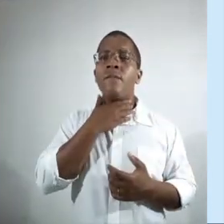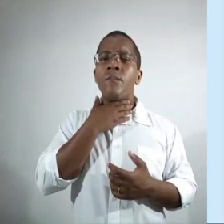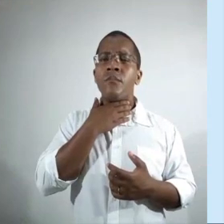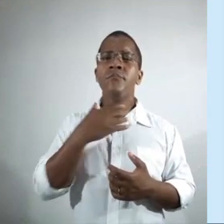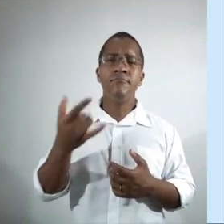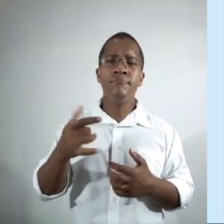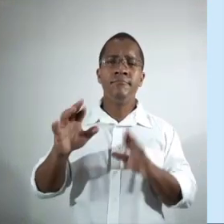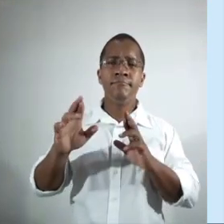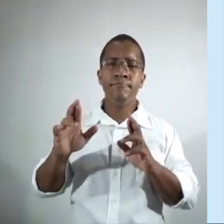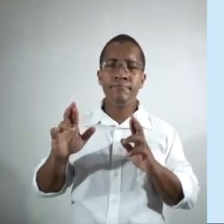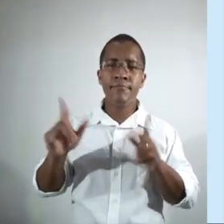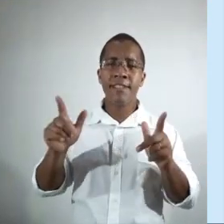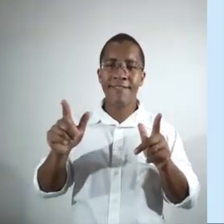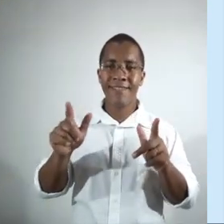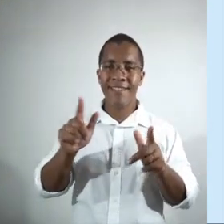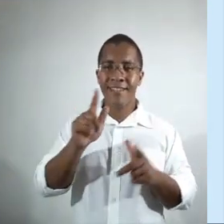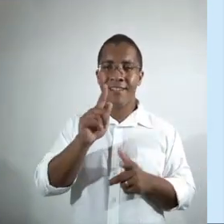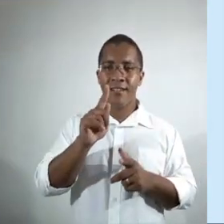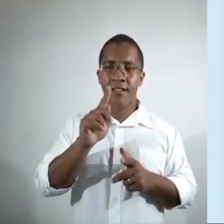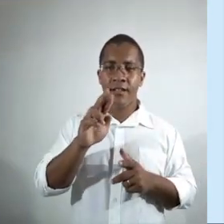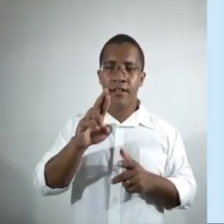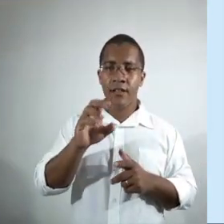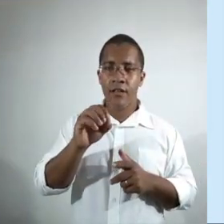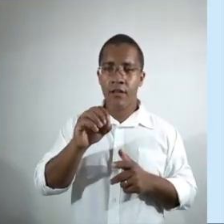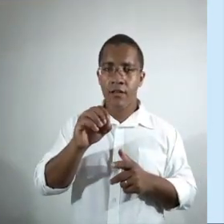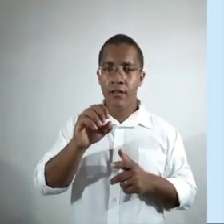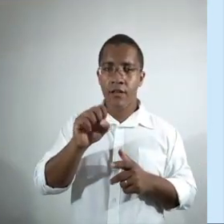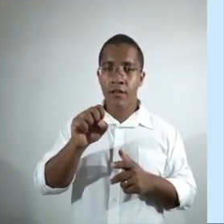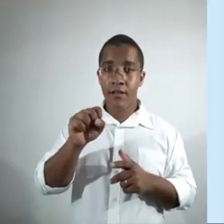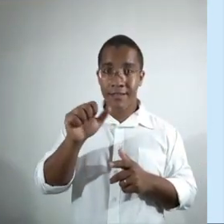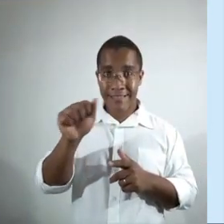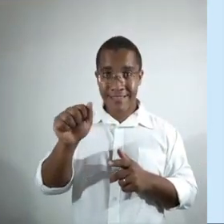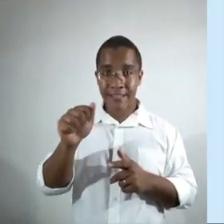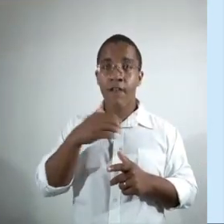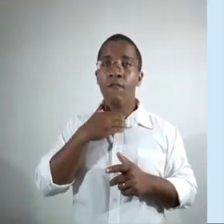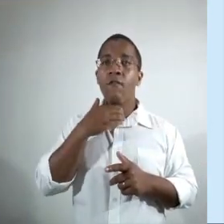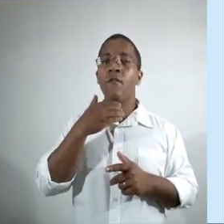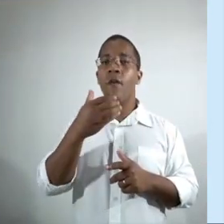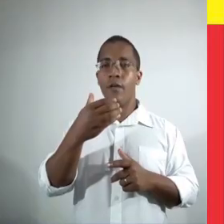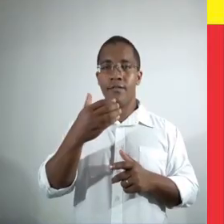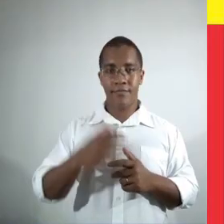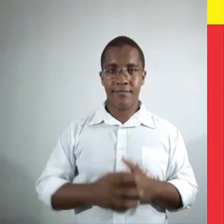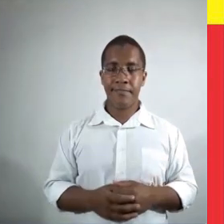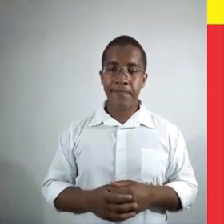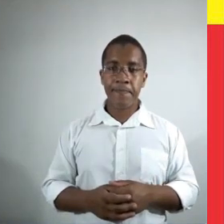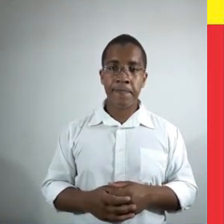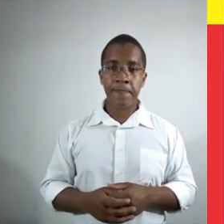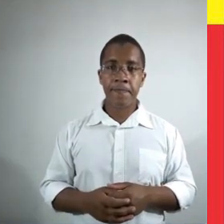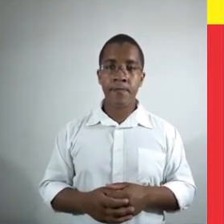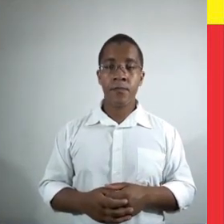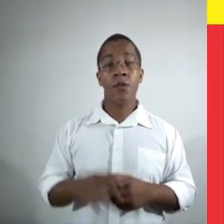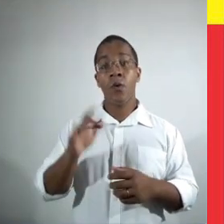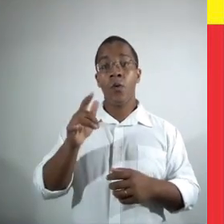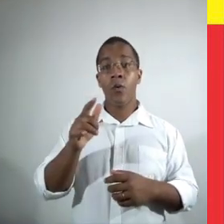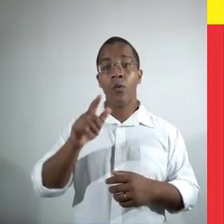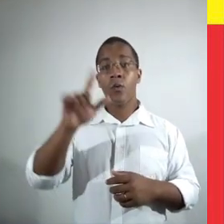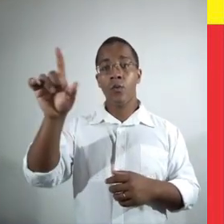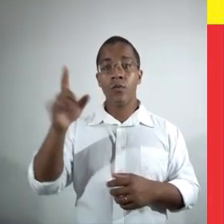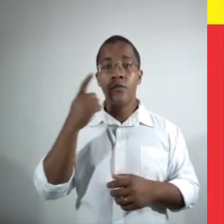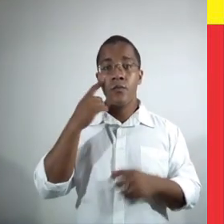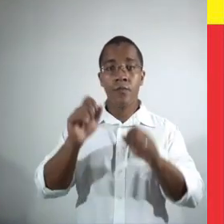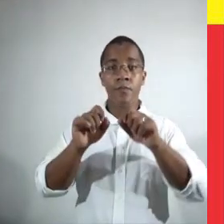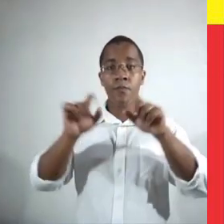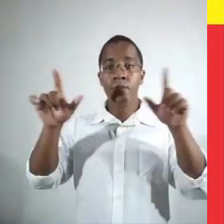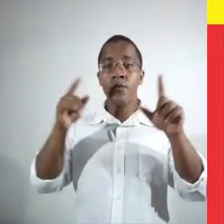mais assim, aparentemente grossa. Então, na nossa próxima figura, o que é que nós podemos